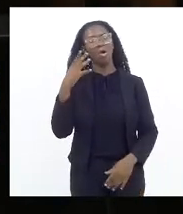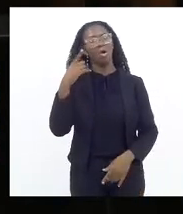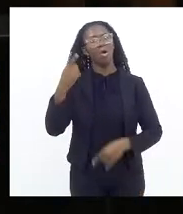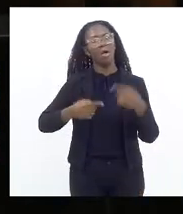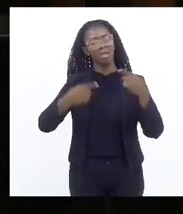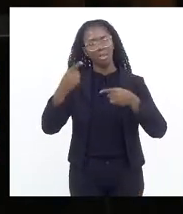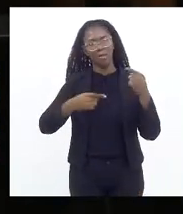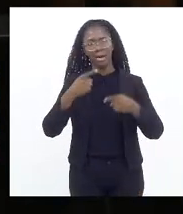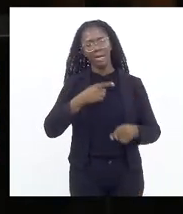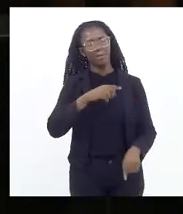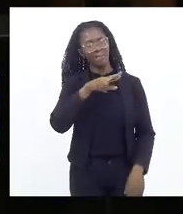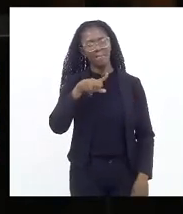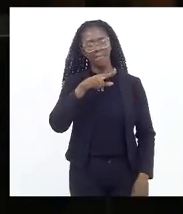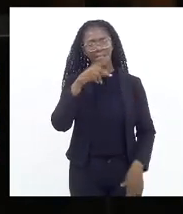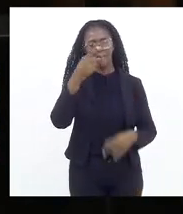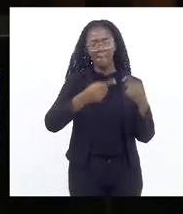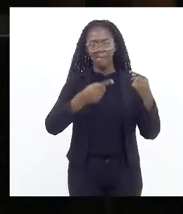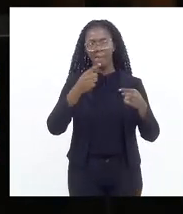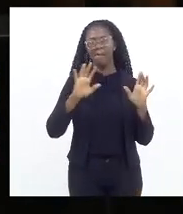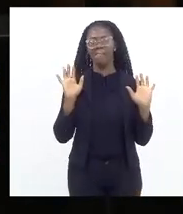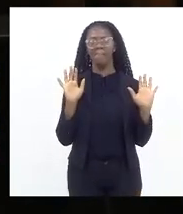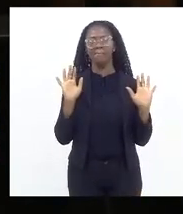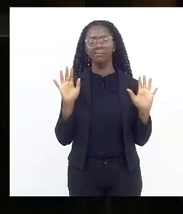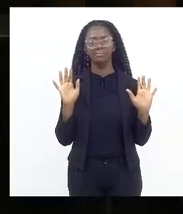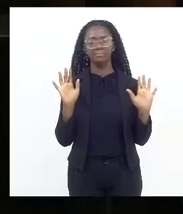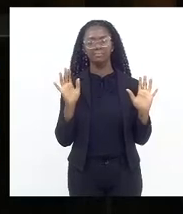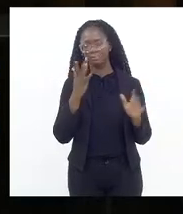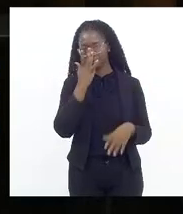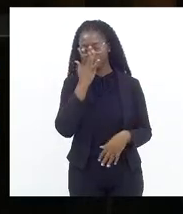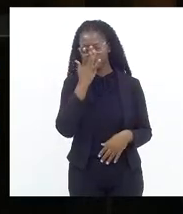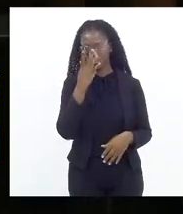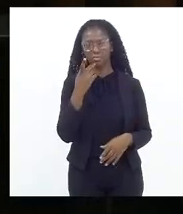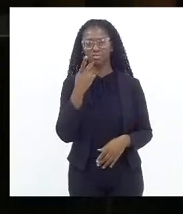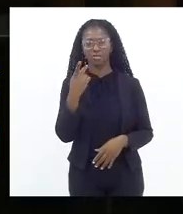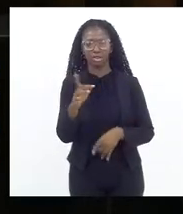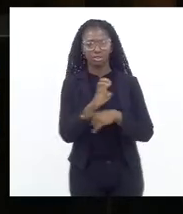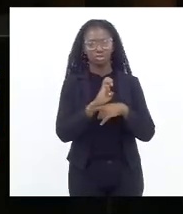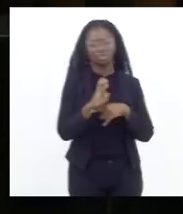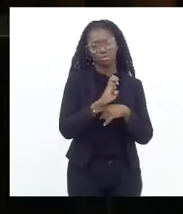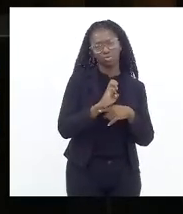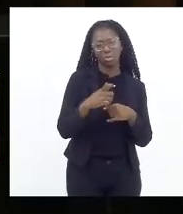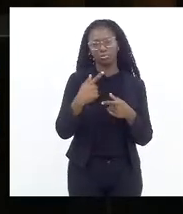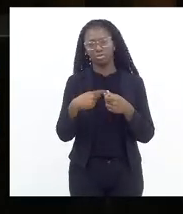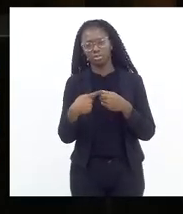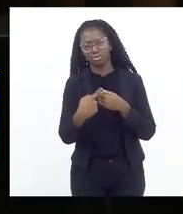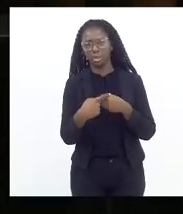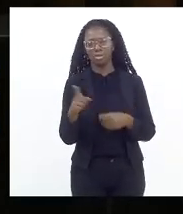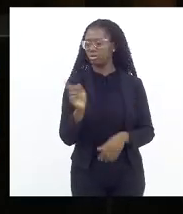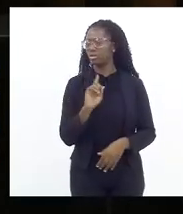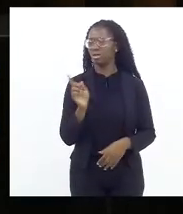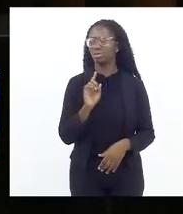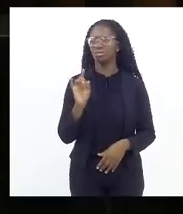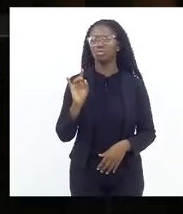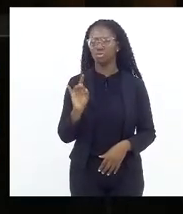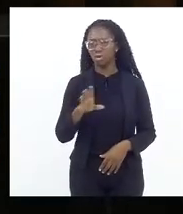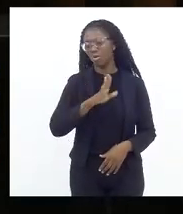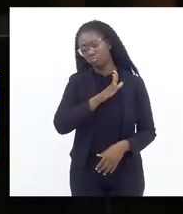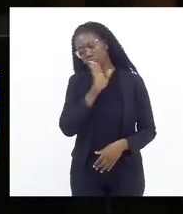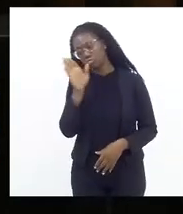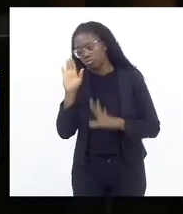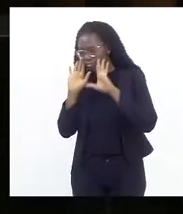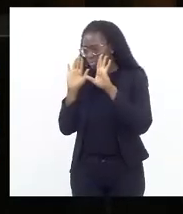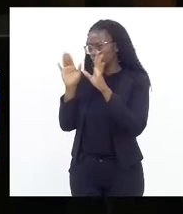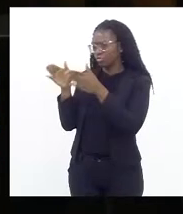não é político? Porque falar da esfera estadual, municipal, não, foi só levado para o governo